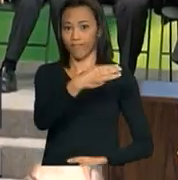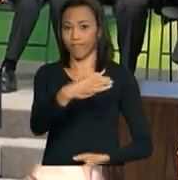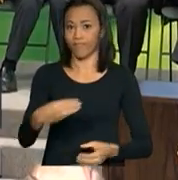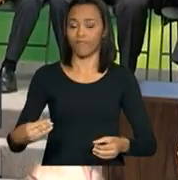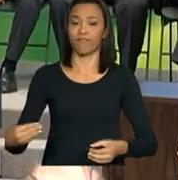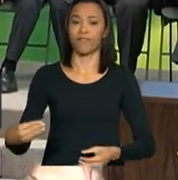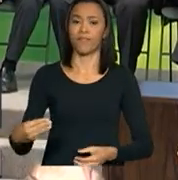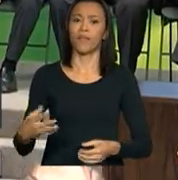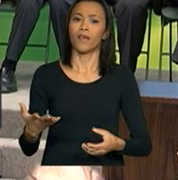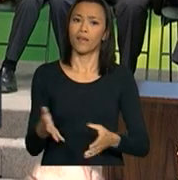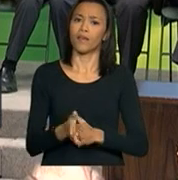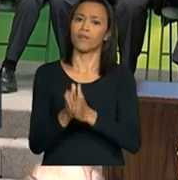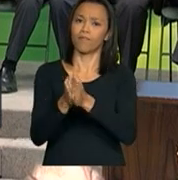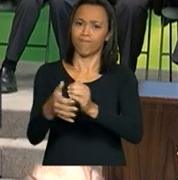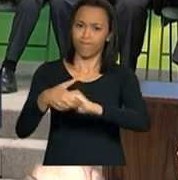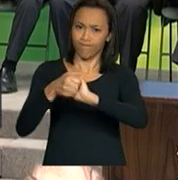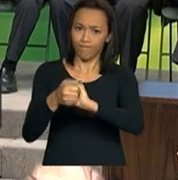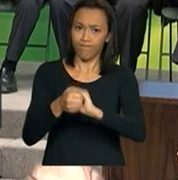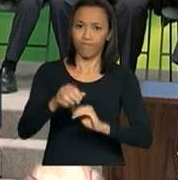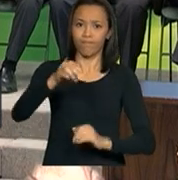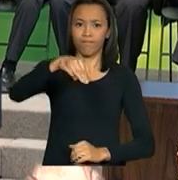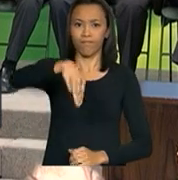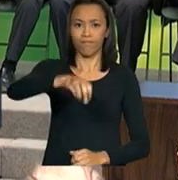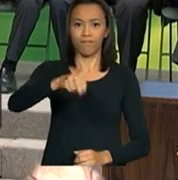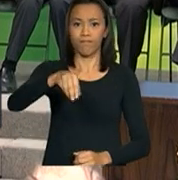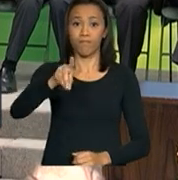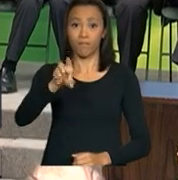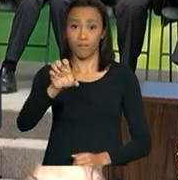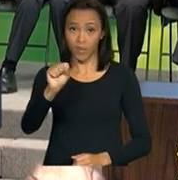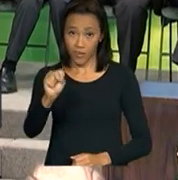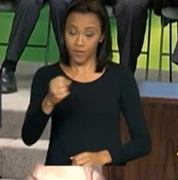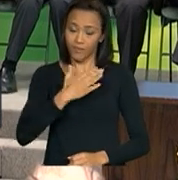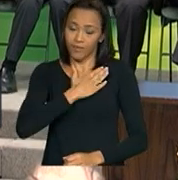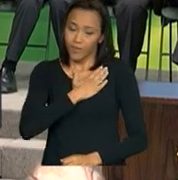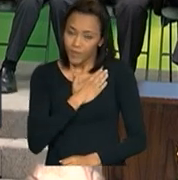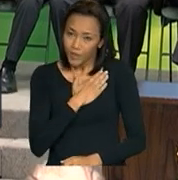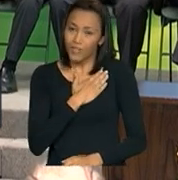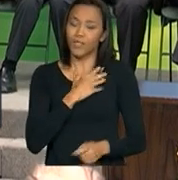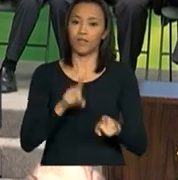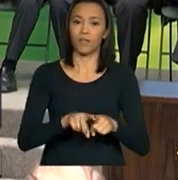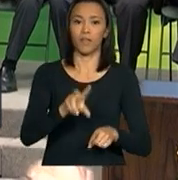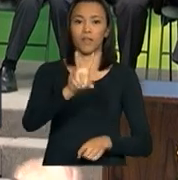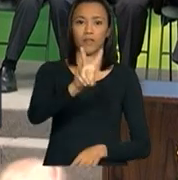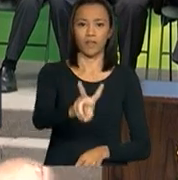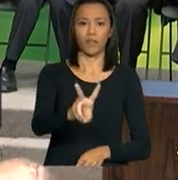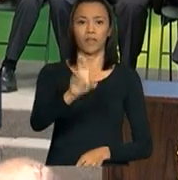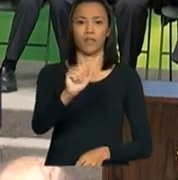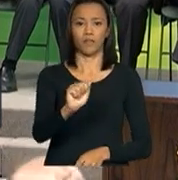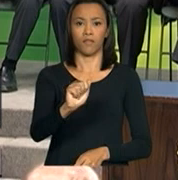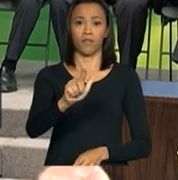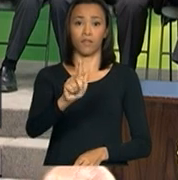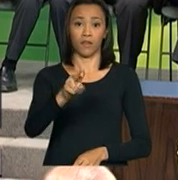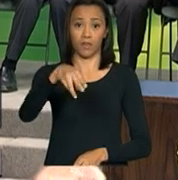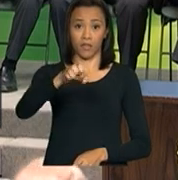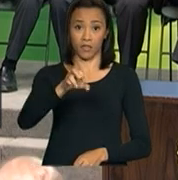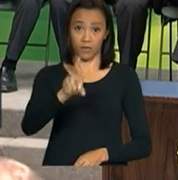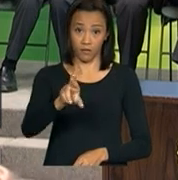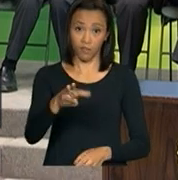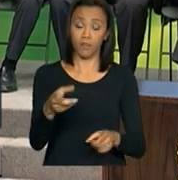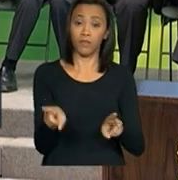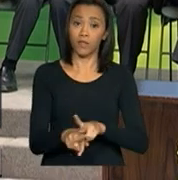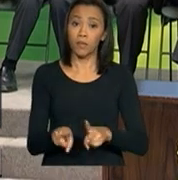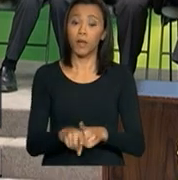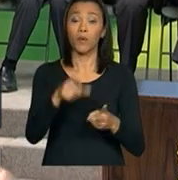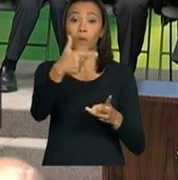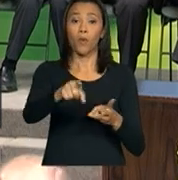Ministro Mendes Ribeiro Filho Meu querido Ministro Wagner bitencur e